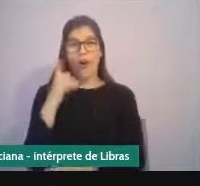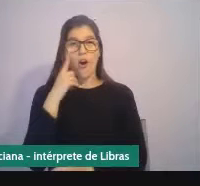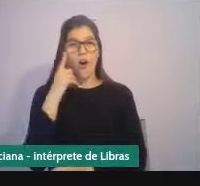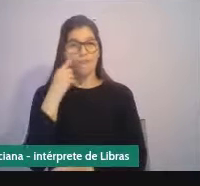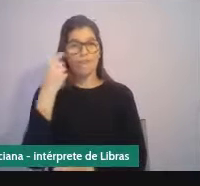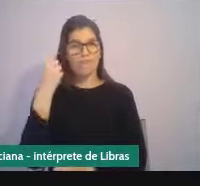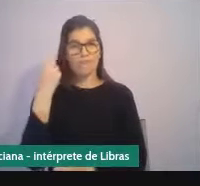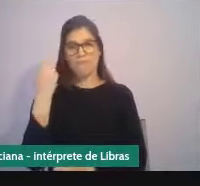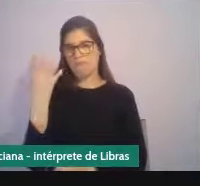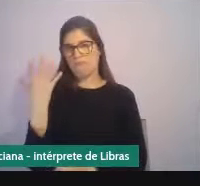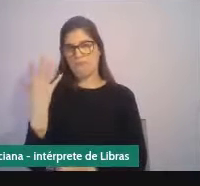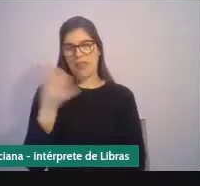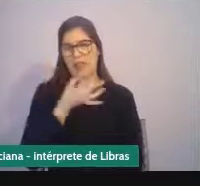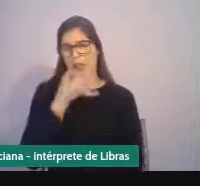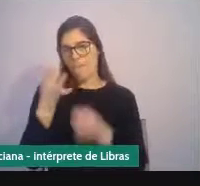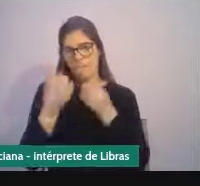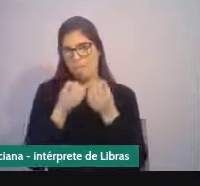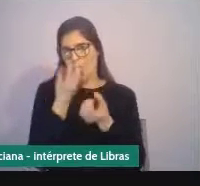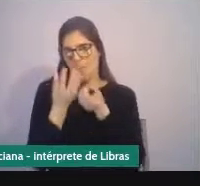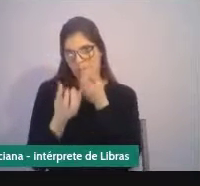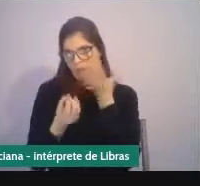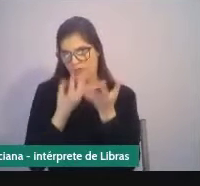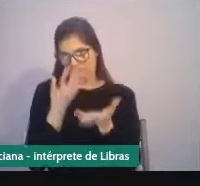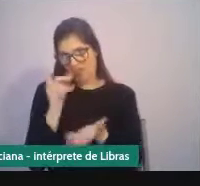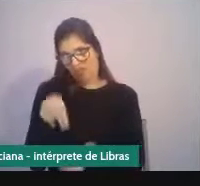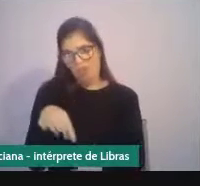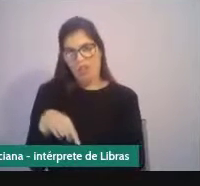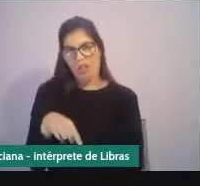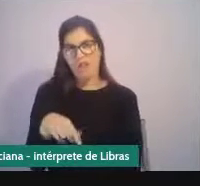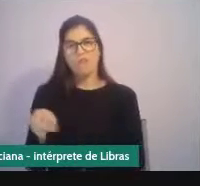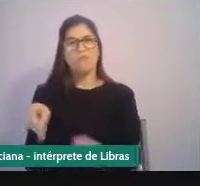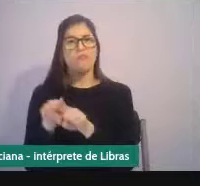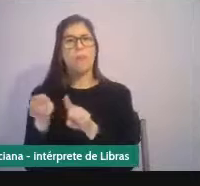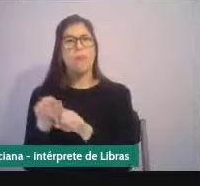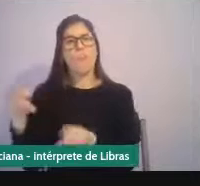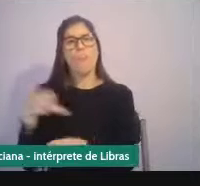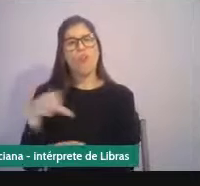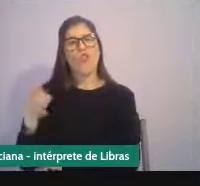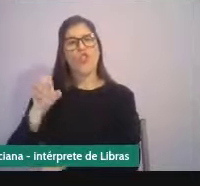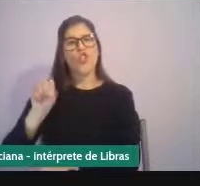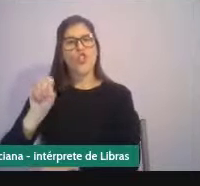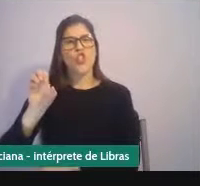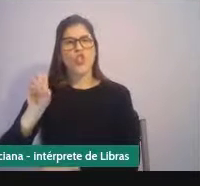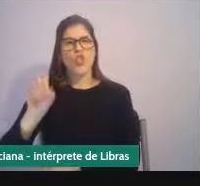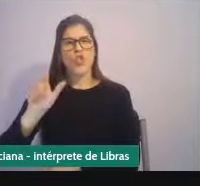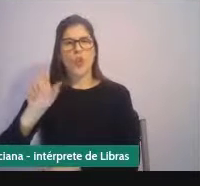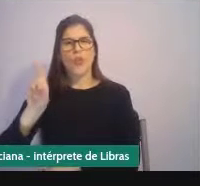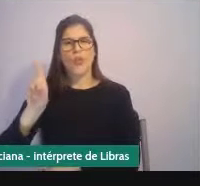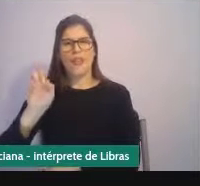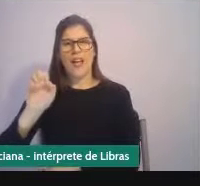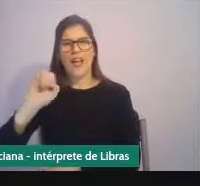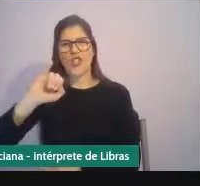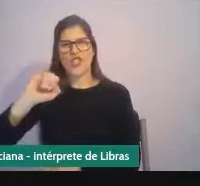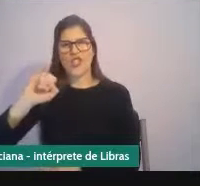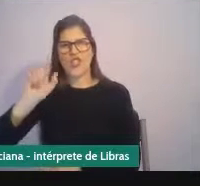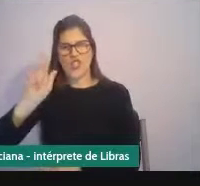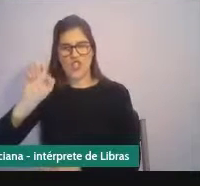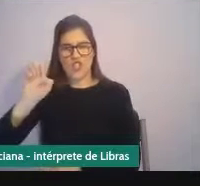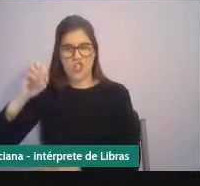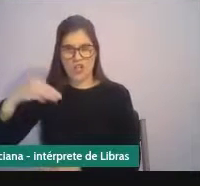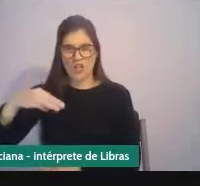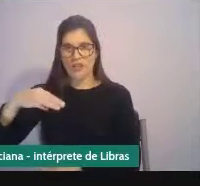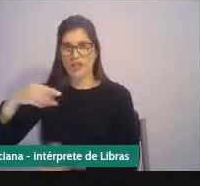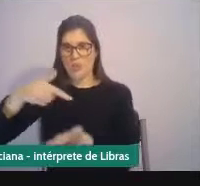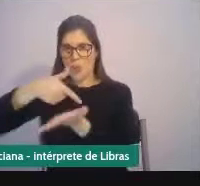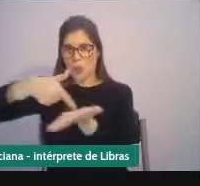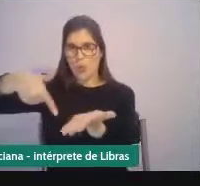Por exemplo, o professor de soldagem, que diz que sempre achou difícil ensinar soldagem, agora esse ano todo, como